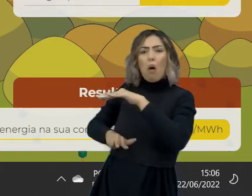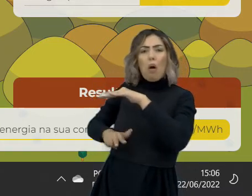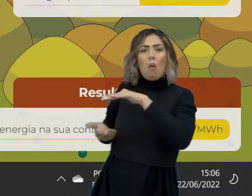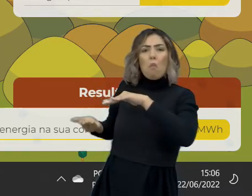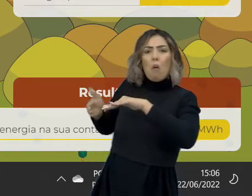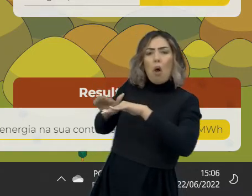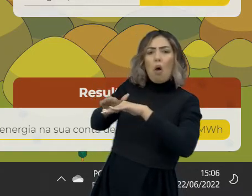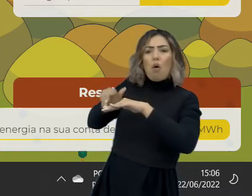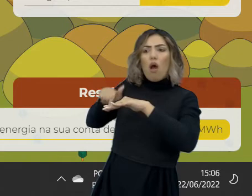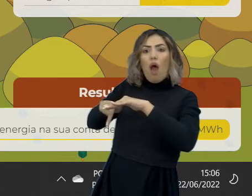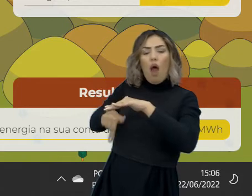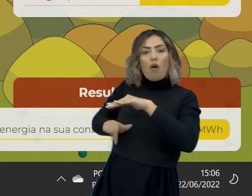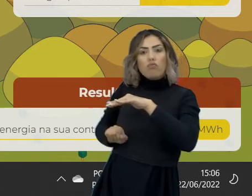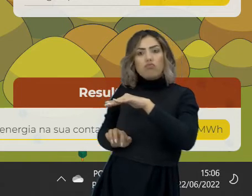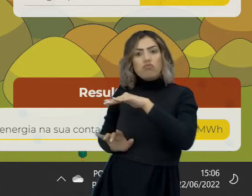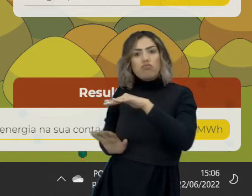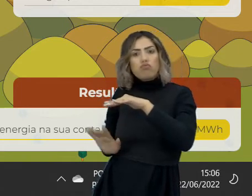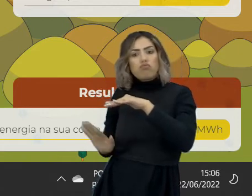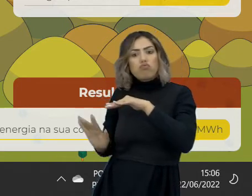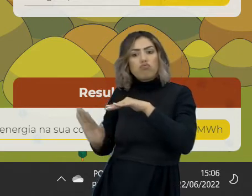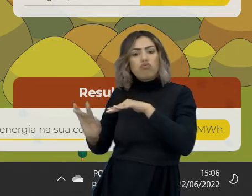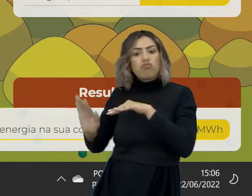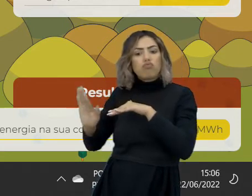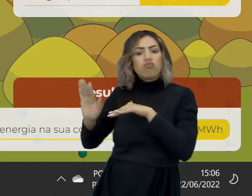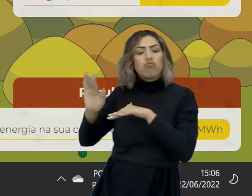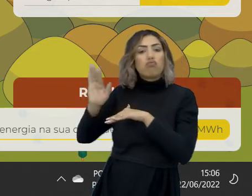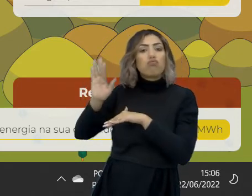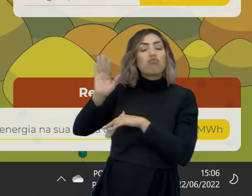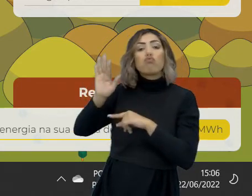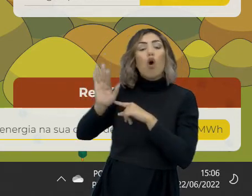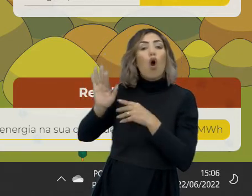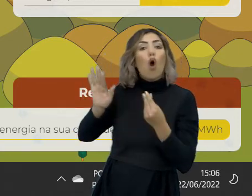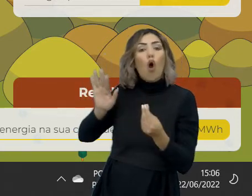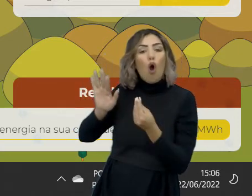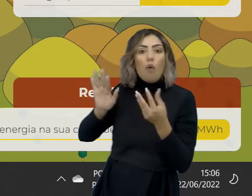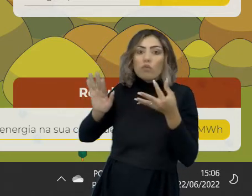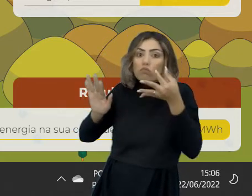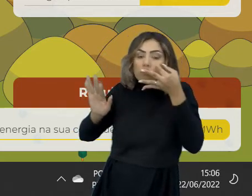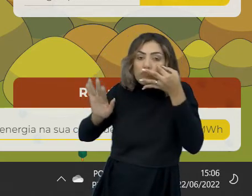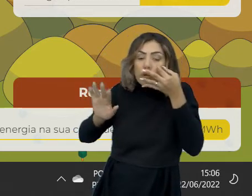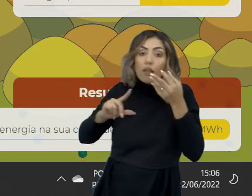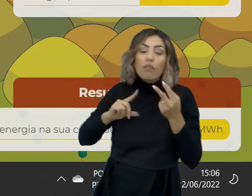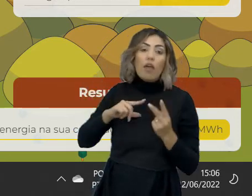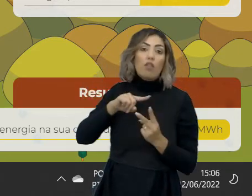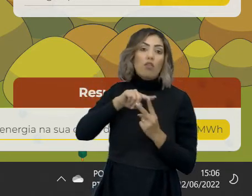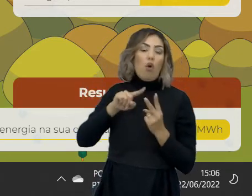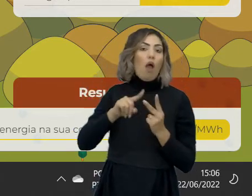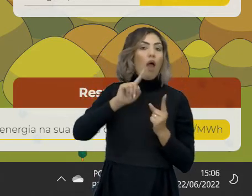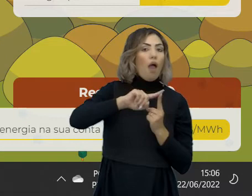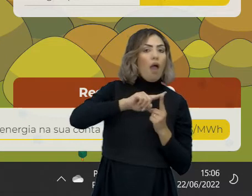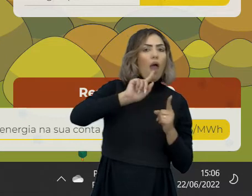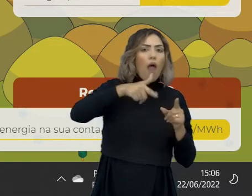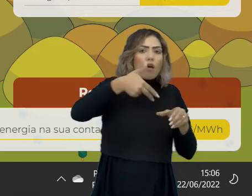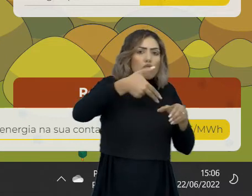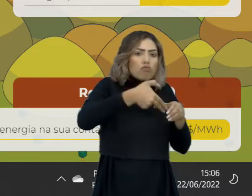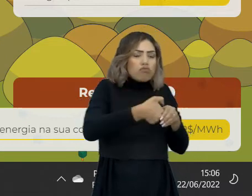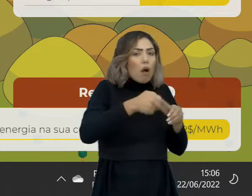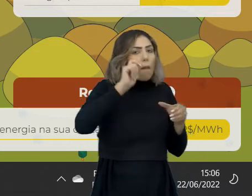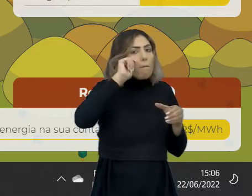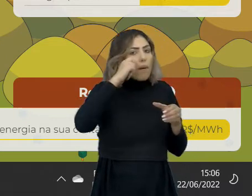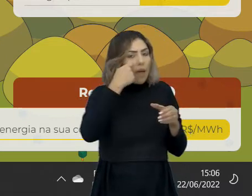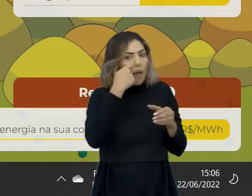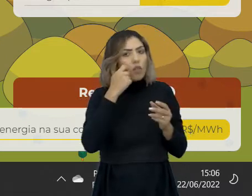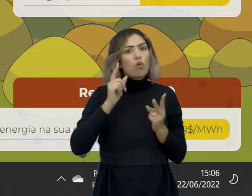este combustível fóssil aparece na gente em 3 formas físicas, que é na forma líquida, que é chamada de petróleo, na forma sólida,